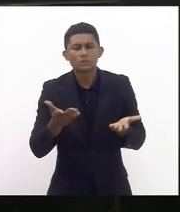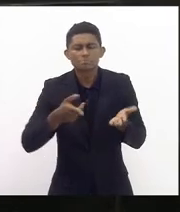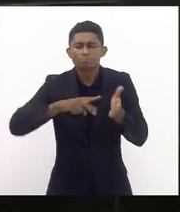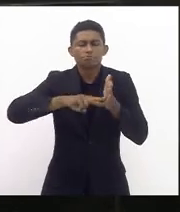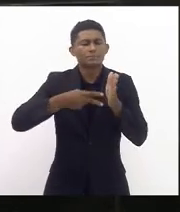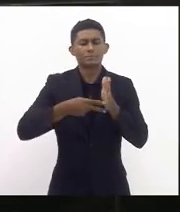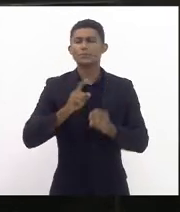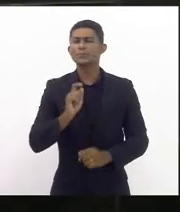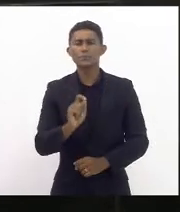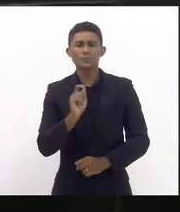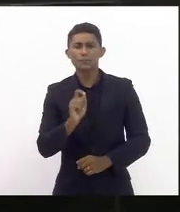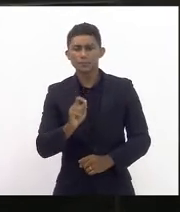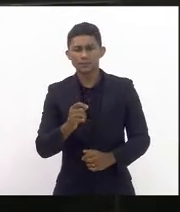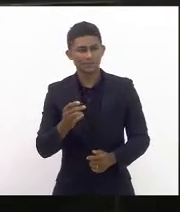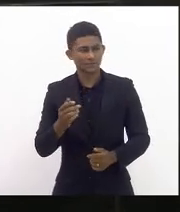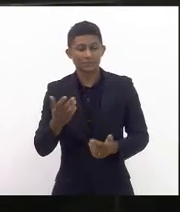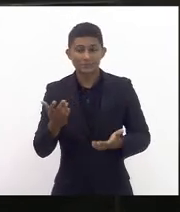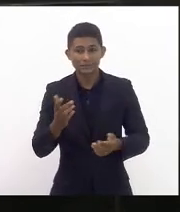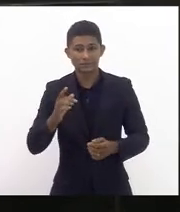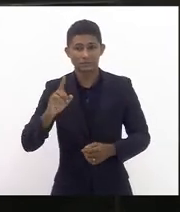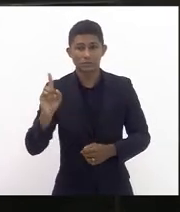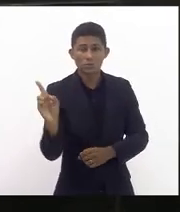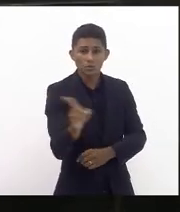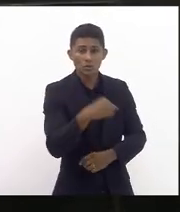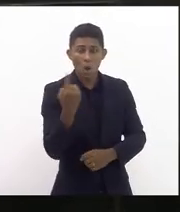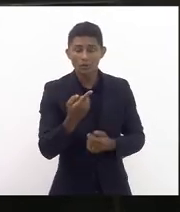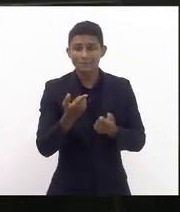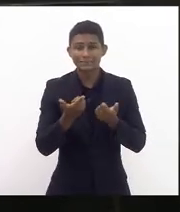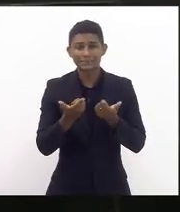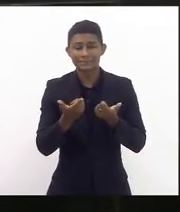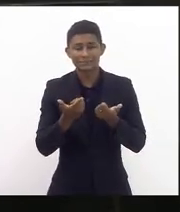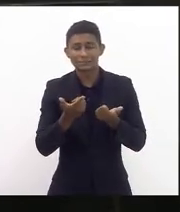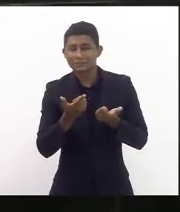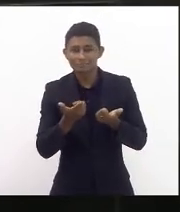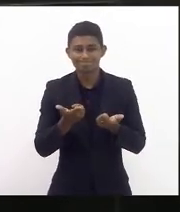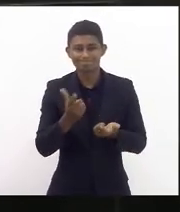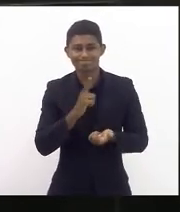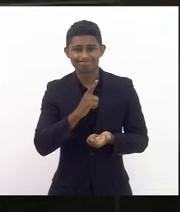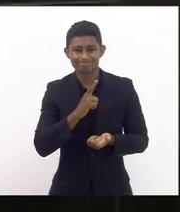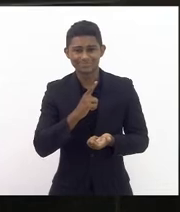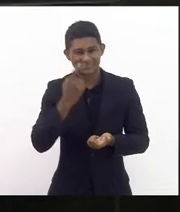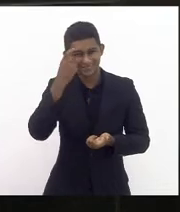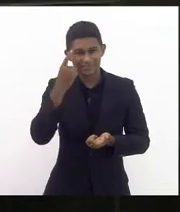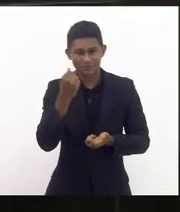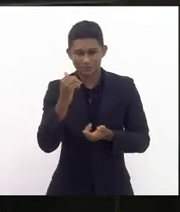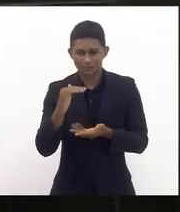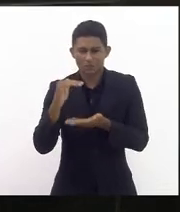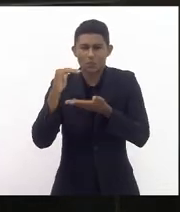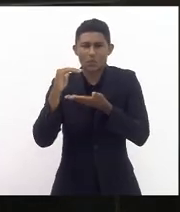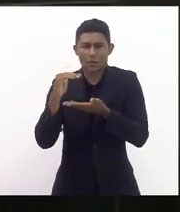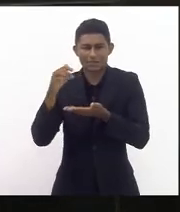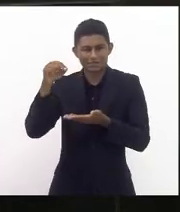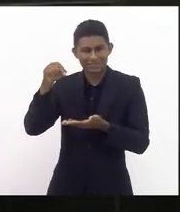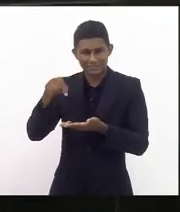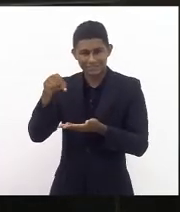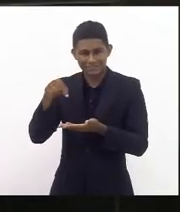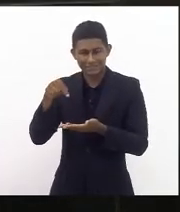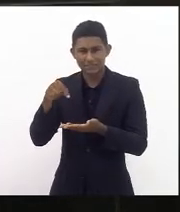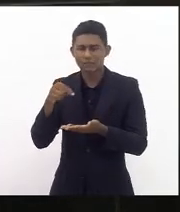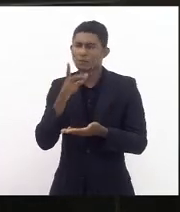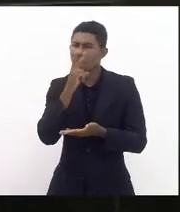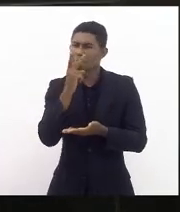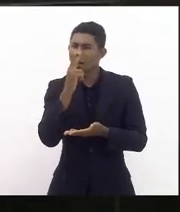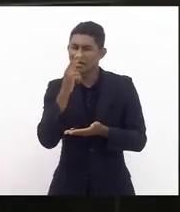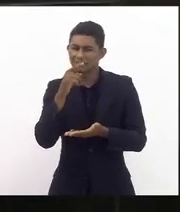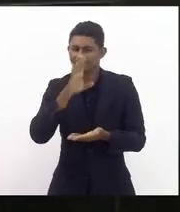o que representa para nós trabalharmos, né, quando tratamos da questão do orçamento como uma peça que não traduz